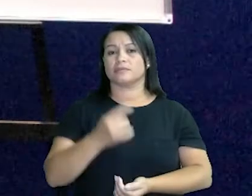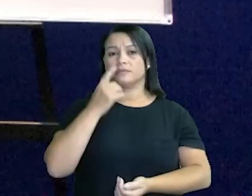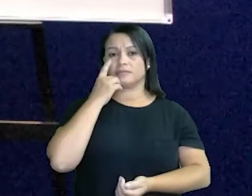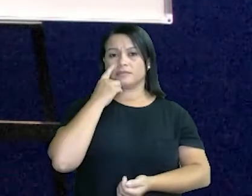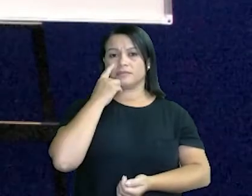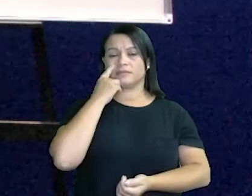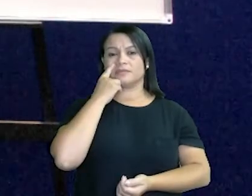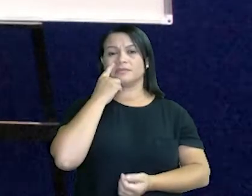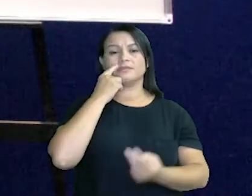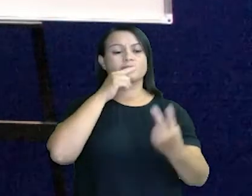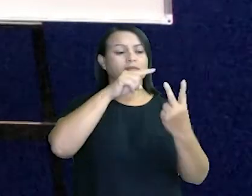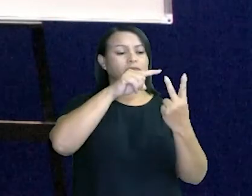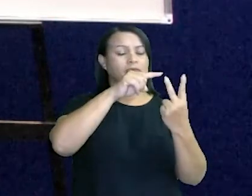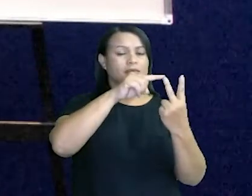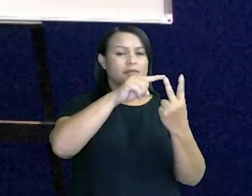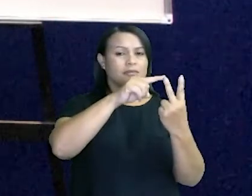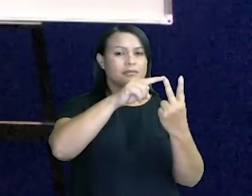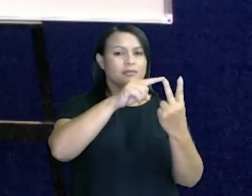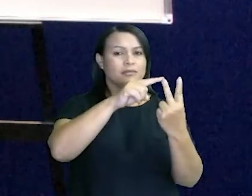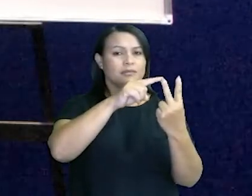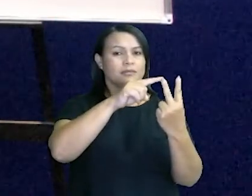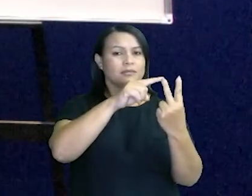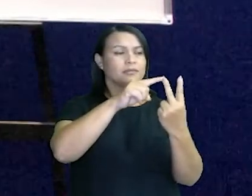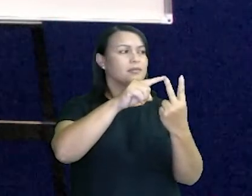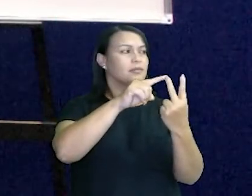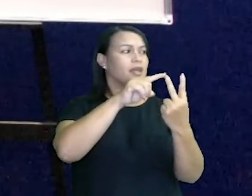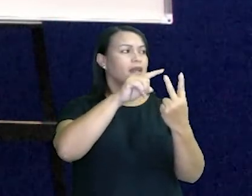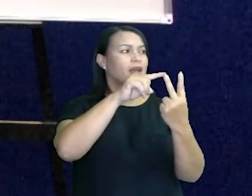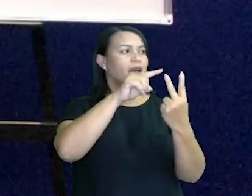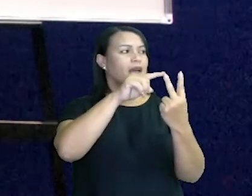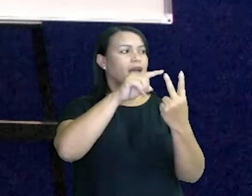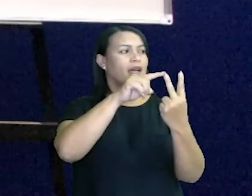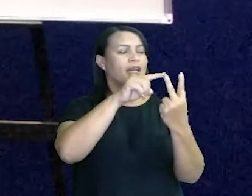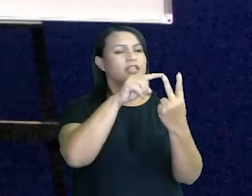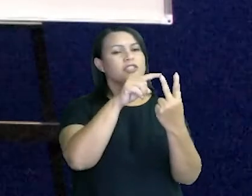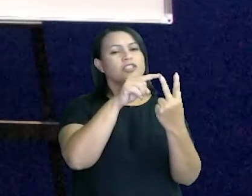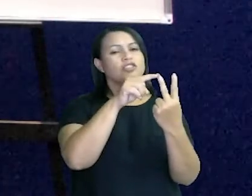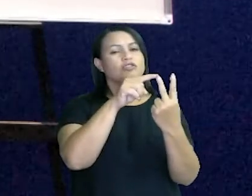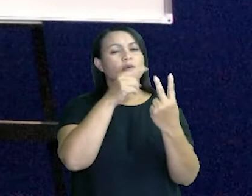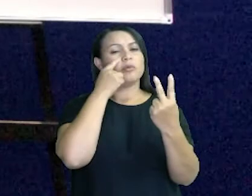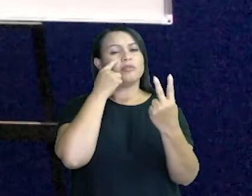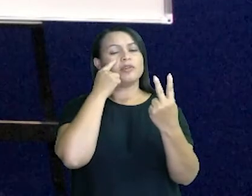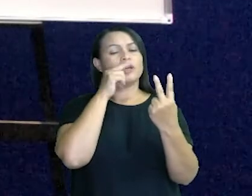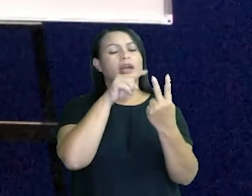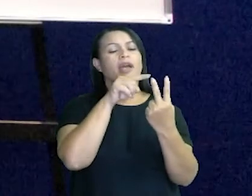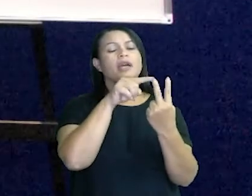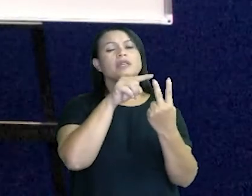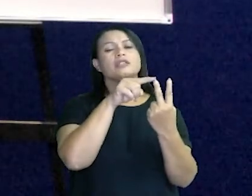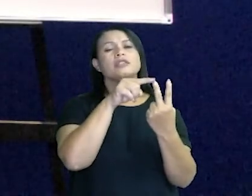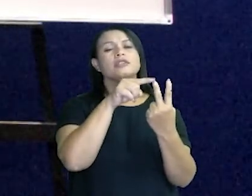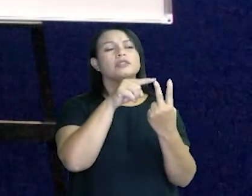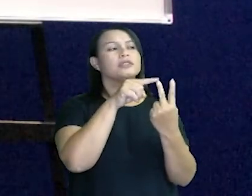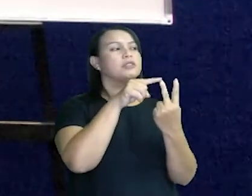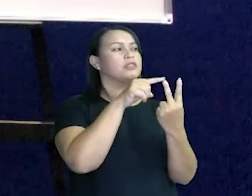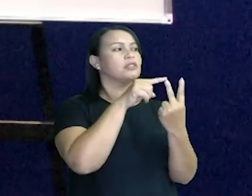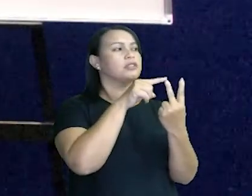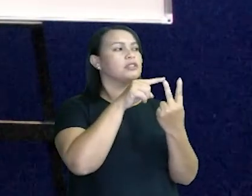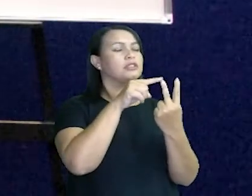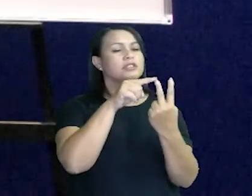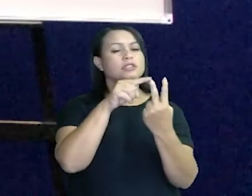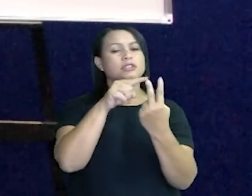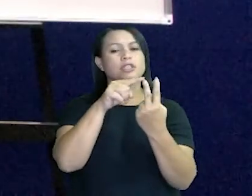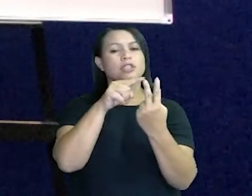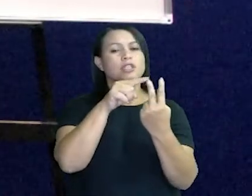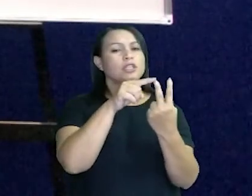raiz de 4 Tá certo vou colocar um número aqui tá o elevado a